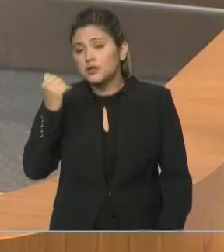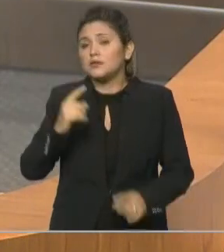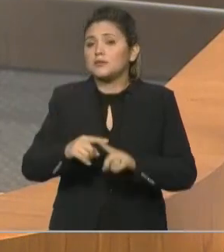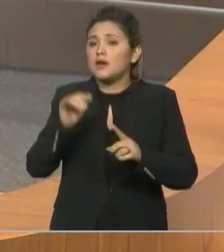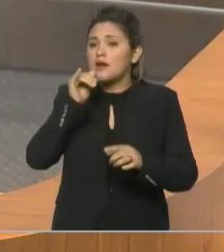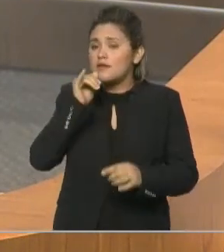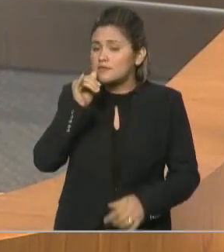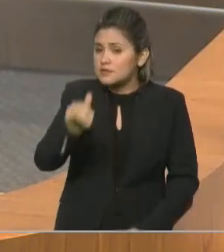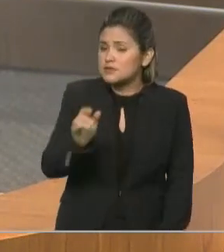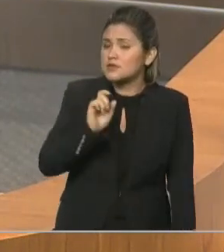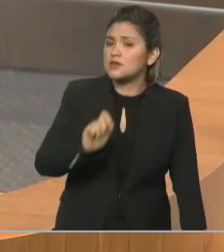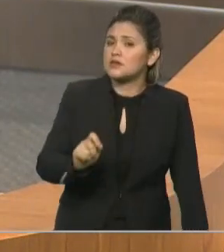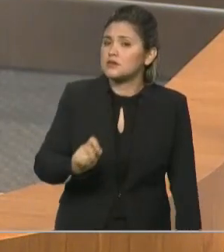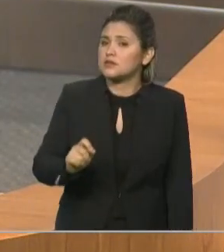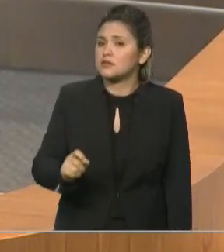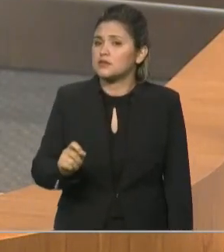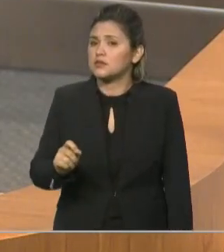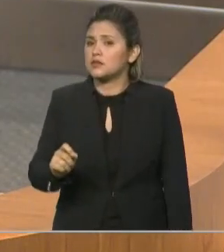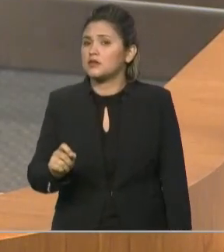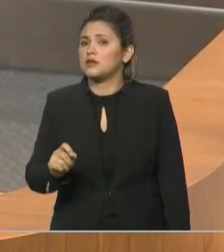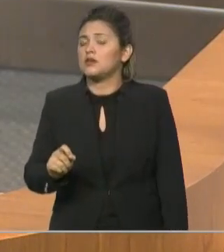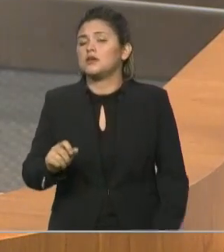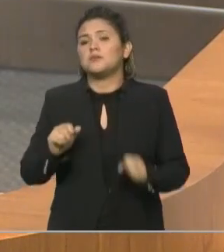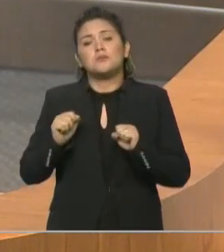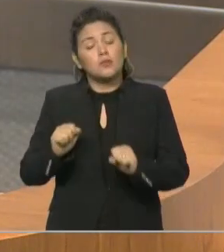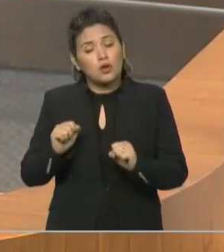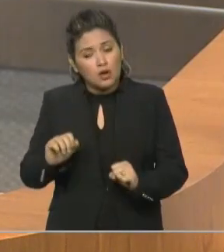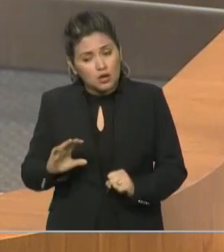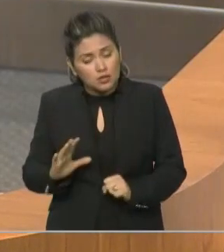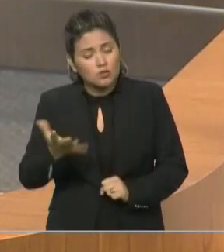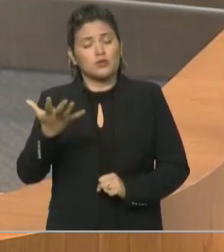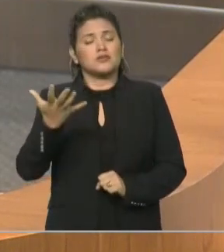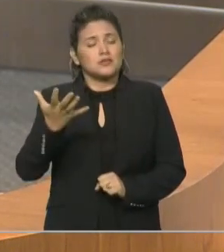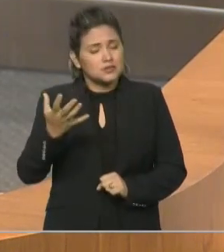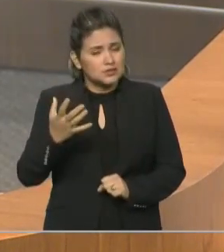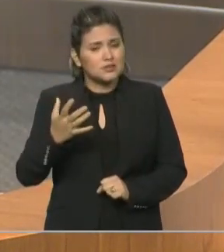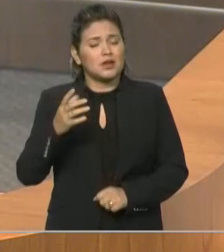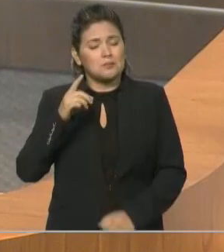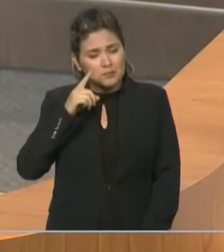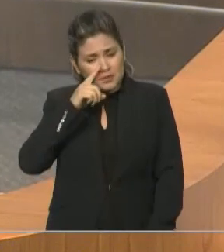estar bem próximo, sobretudo com essas chuvas que nós estamos assistindo agora.